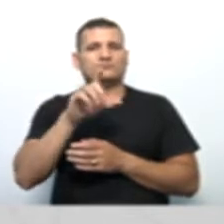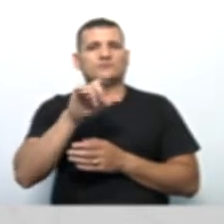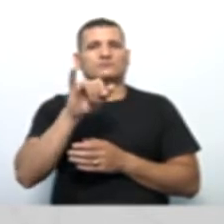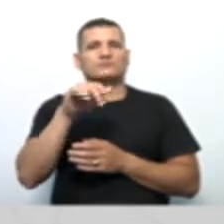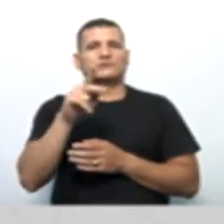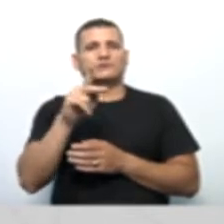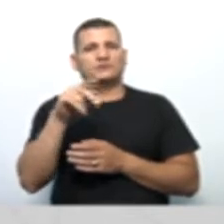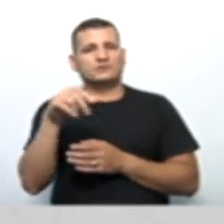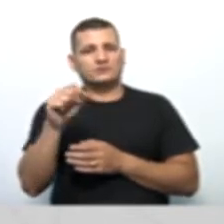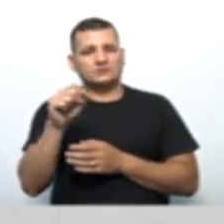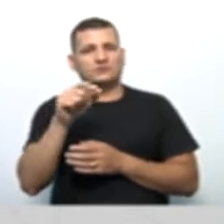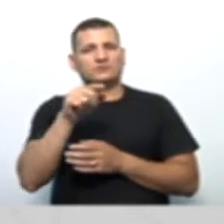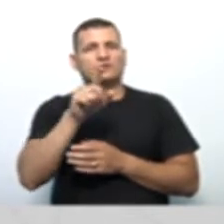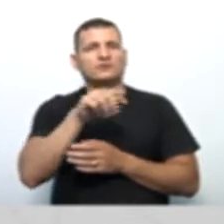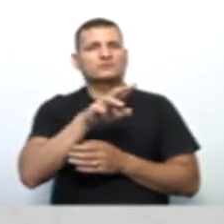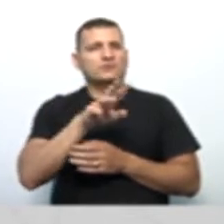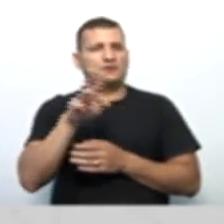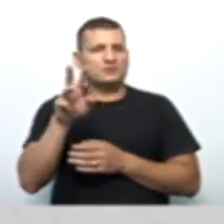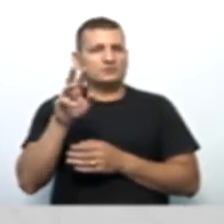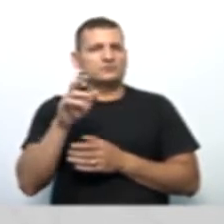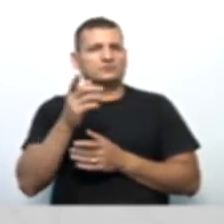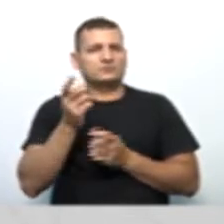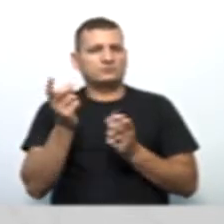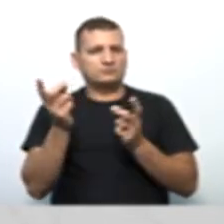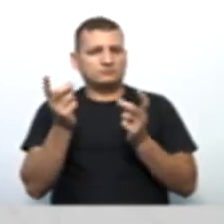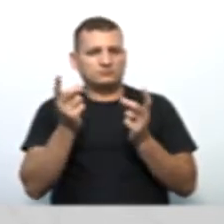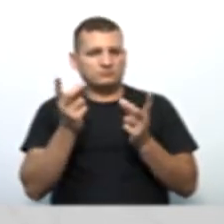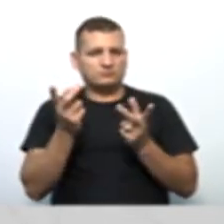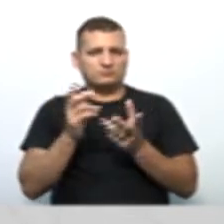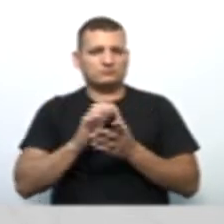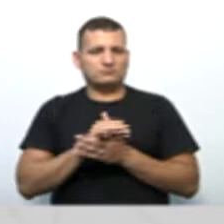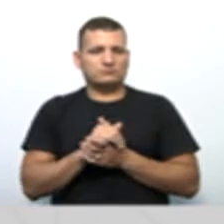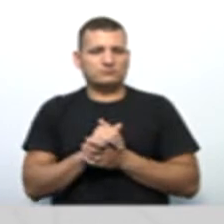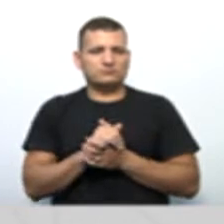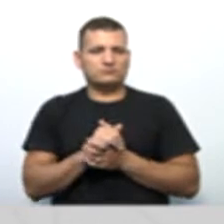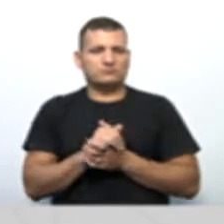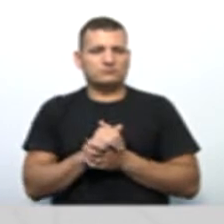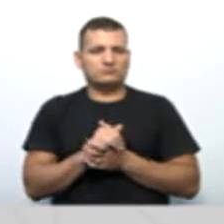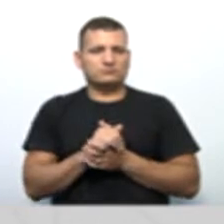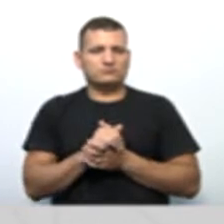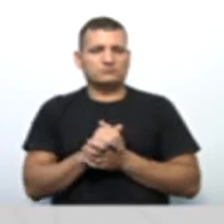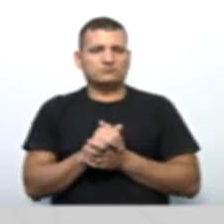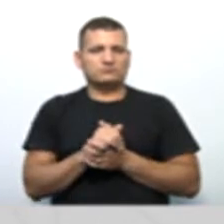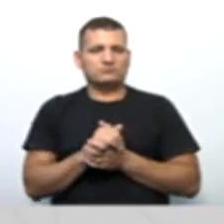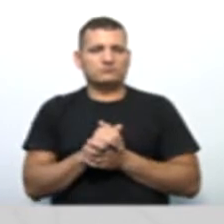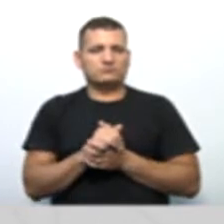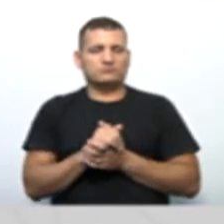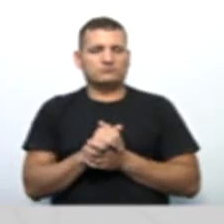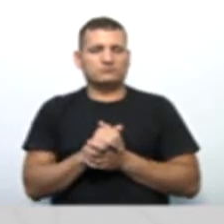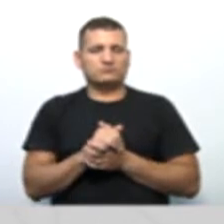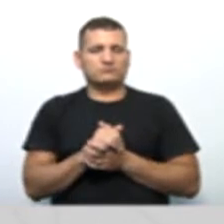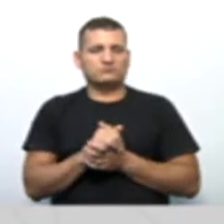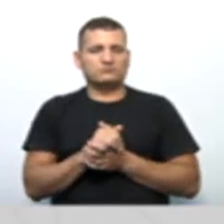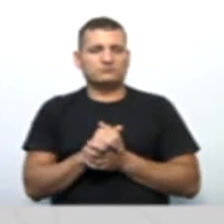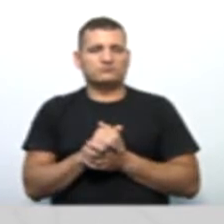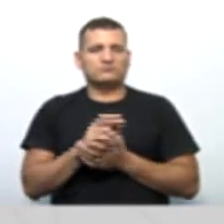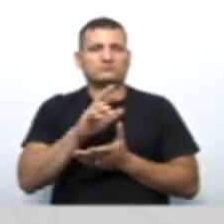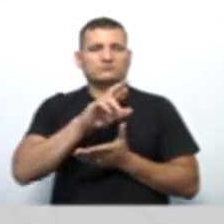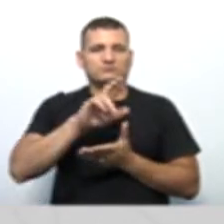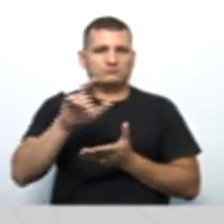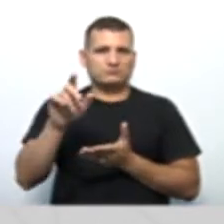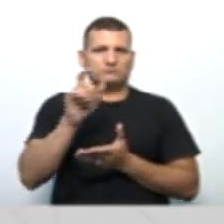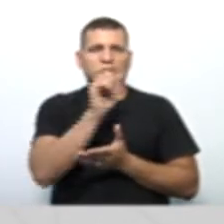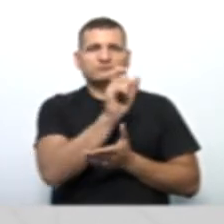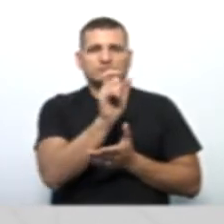grande um site de vendas de americanos um o do mercado livre então você tem várias guias que